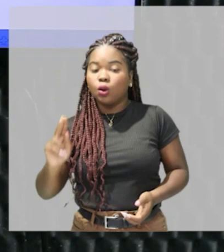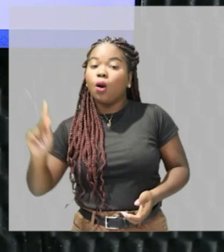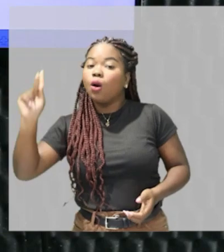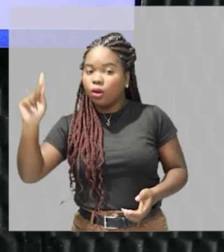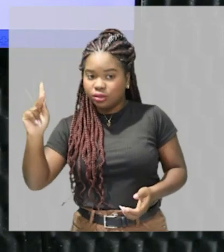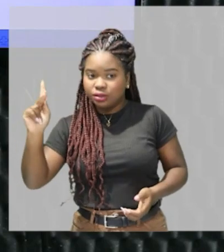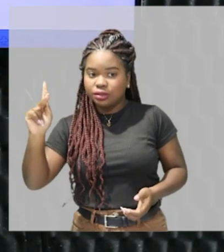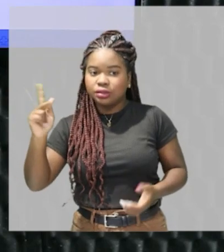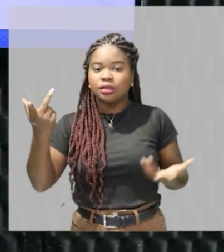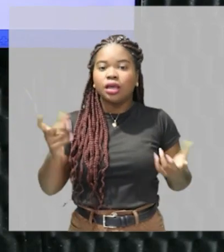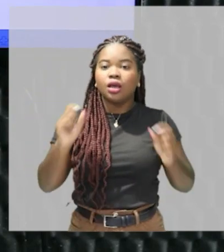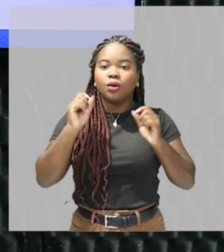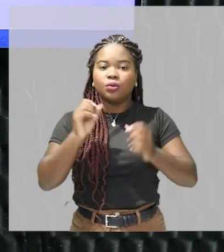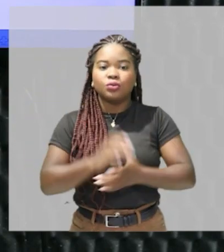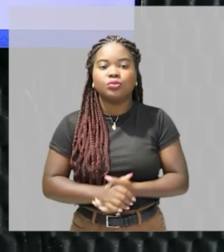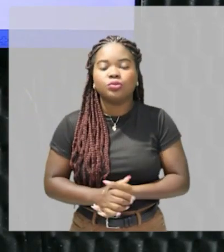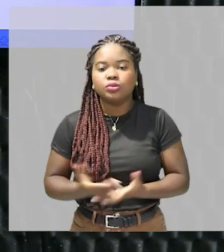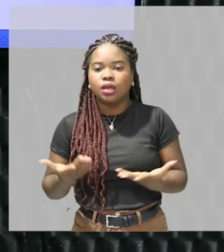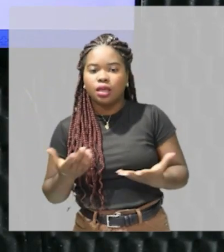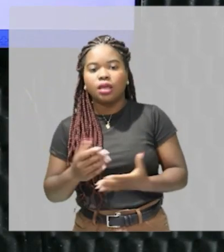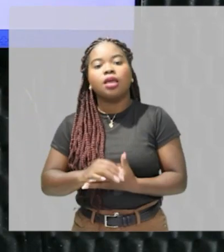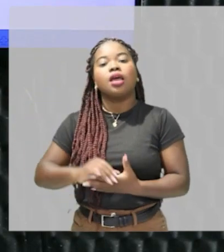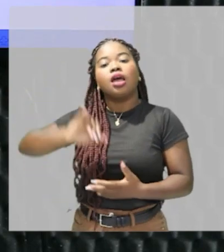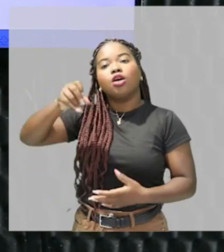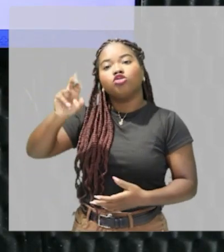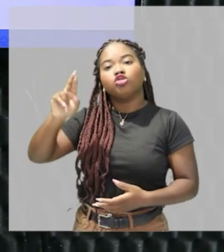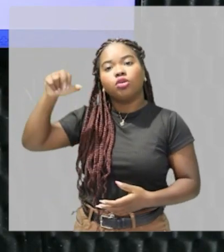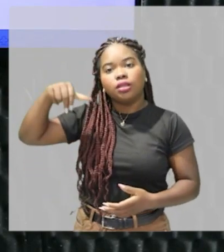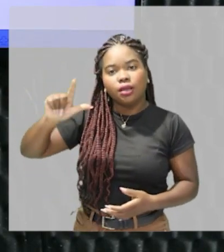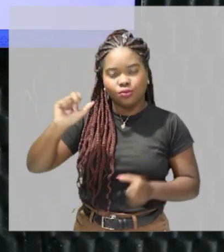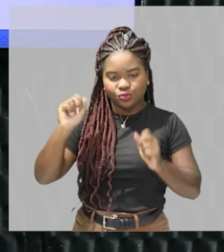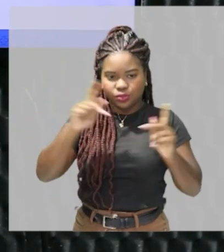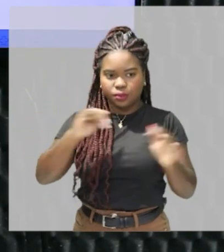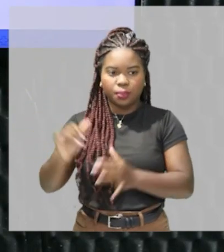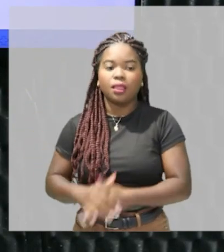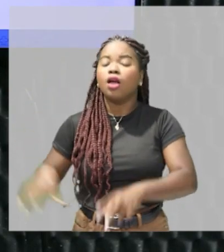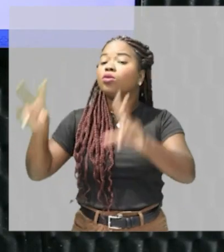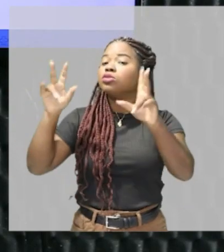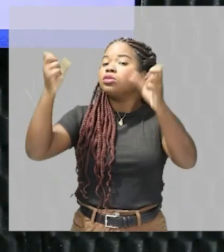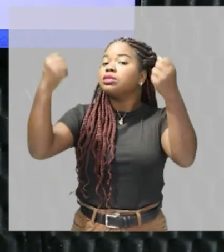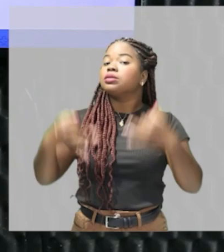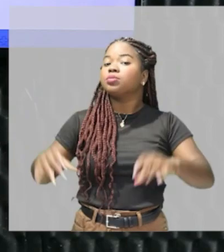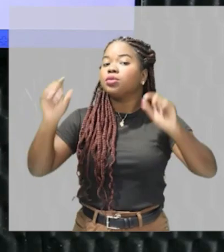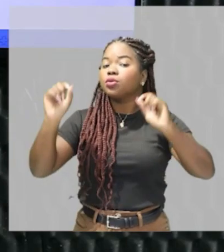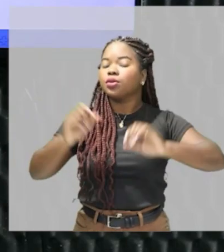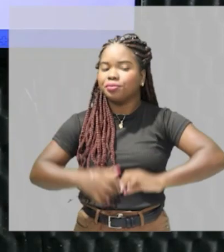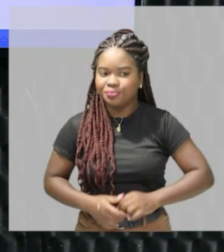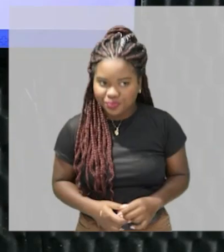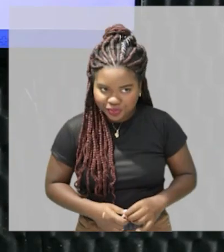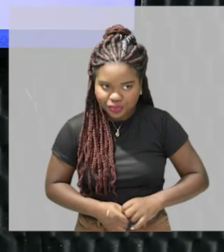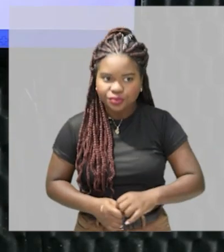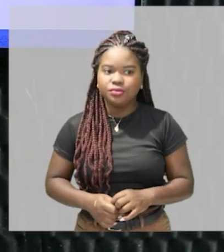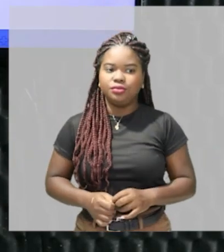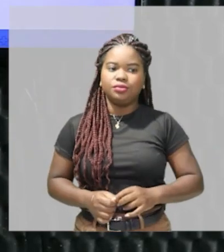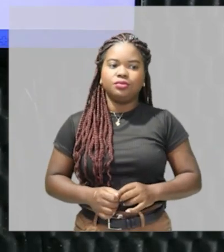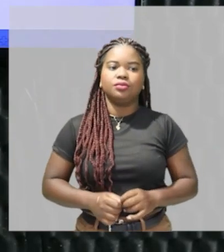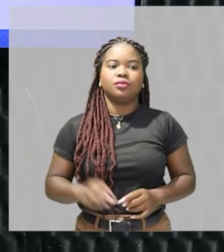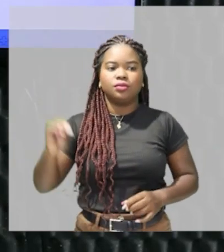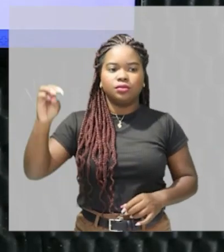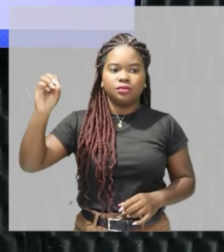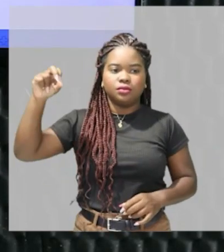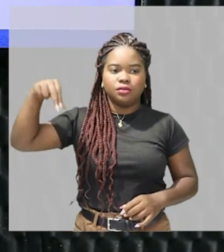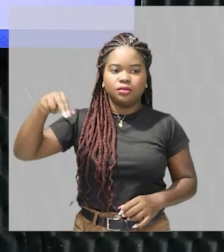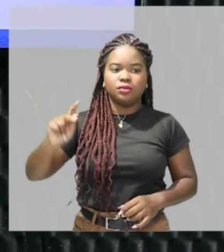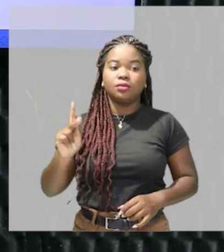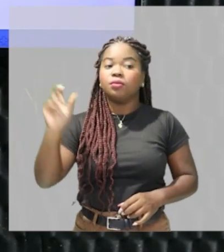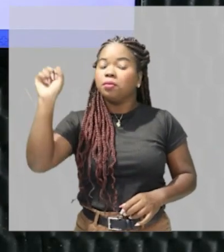diz, Monks Embrace Web to Reach Recruits. Aqui tem uma palavra monks que talvez você